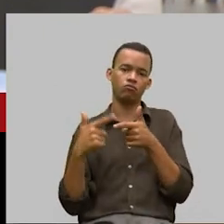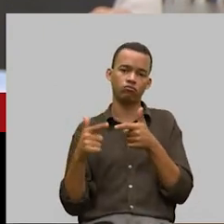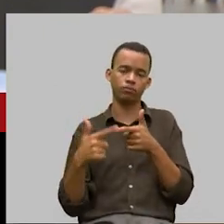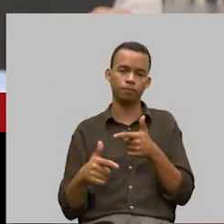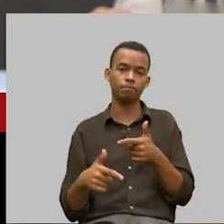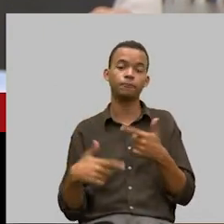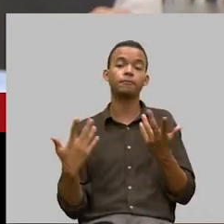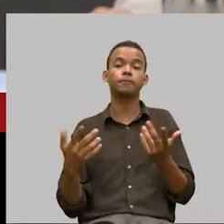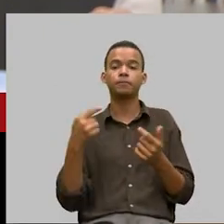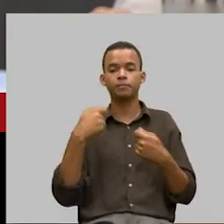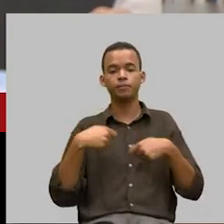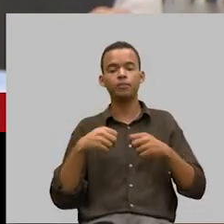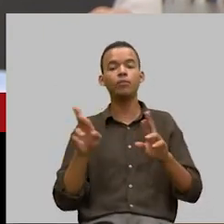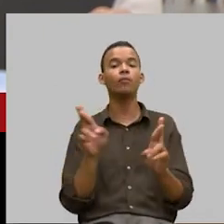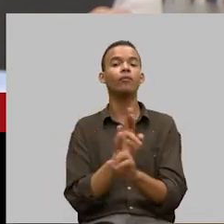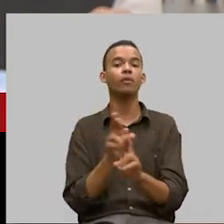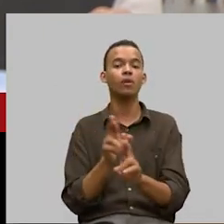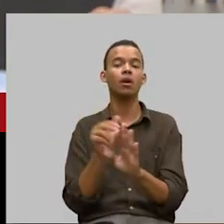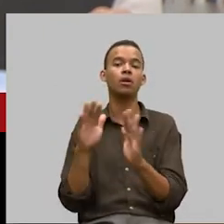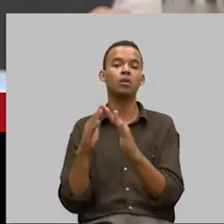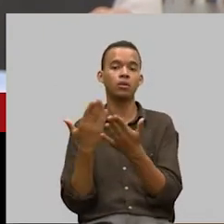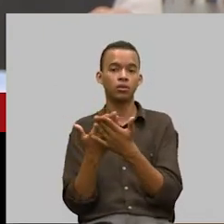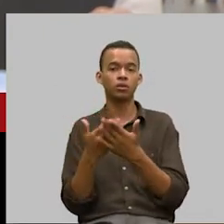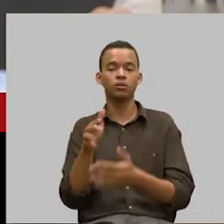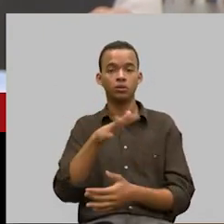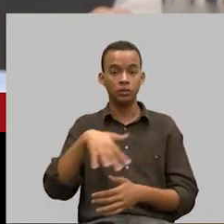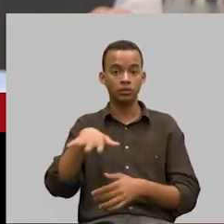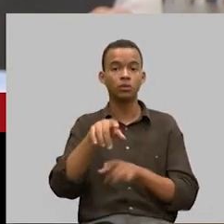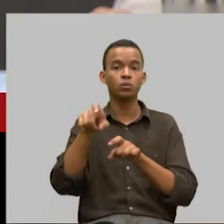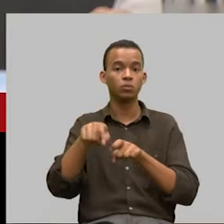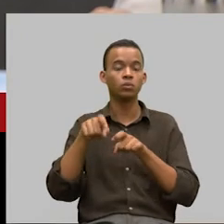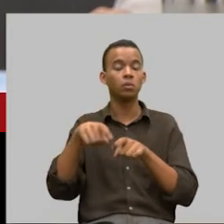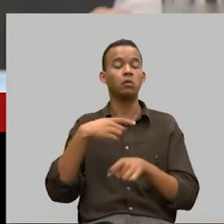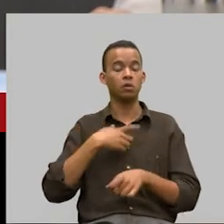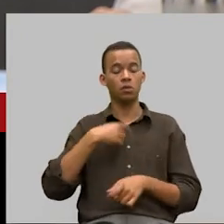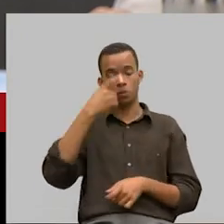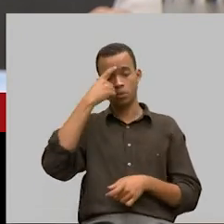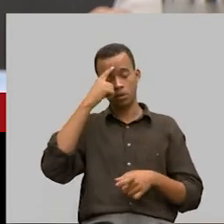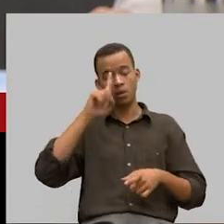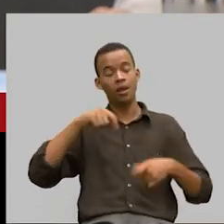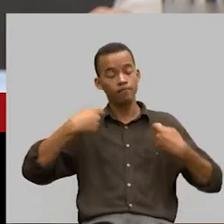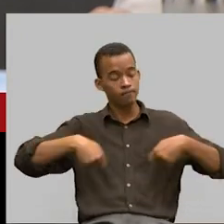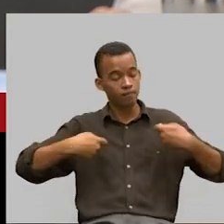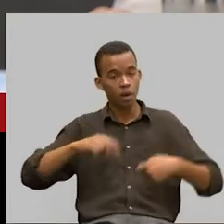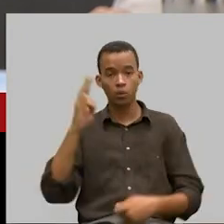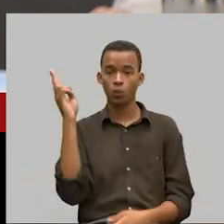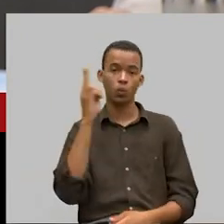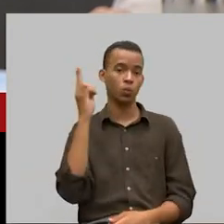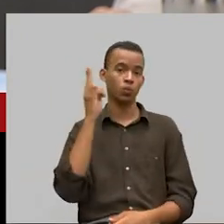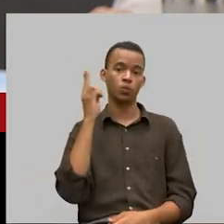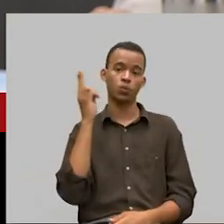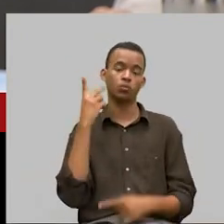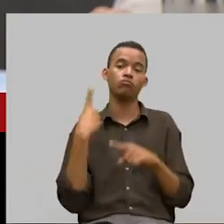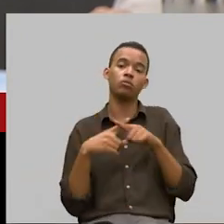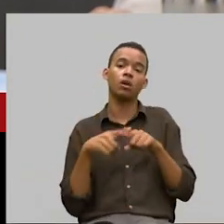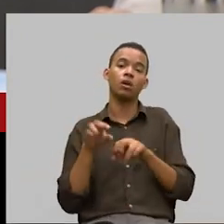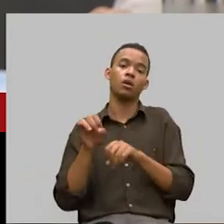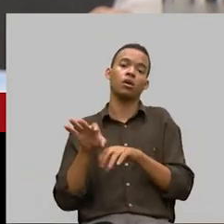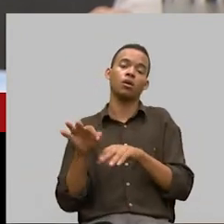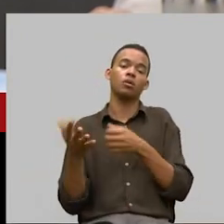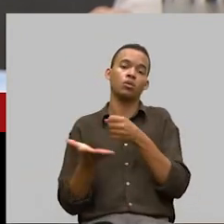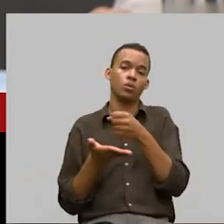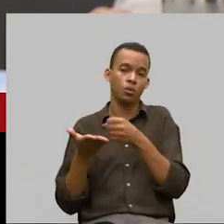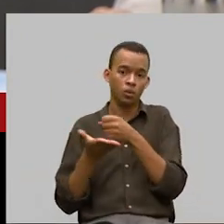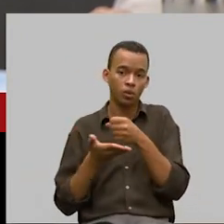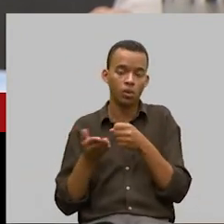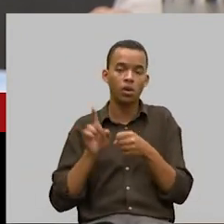aí para mim é é uma necessidade urgente porque na Educação Básica né